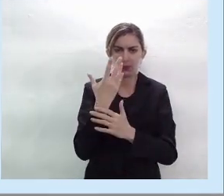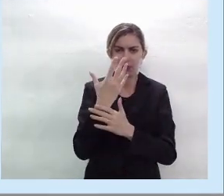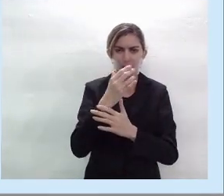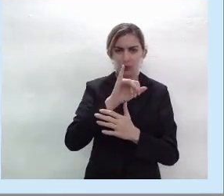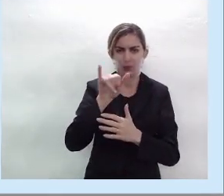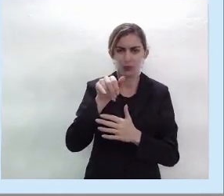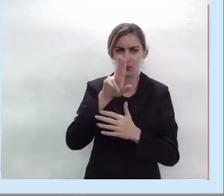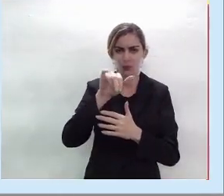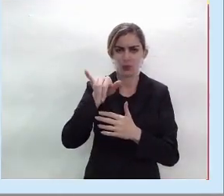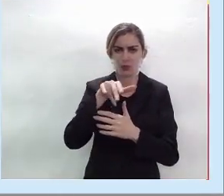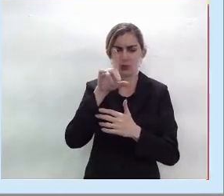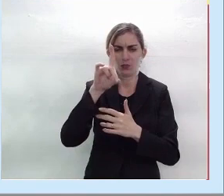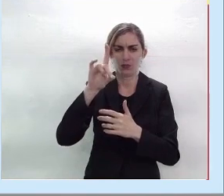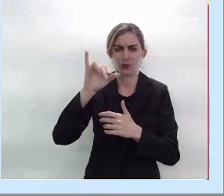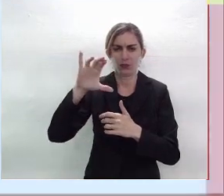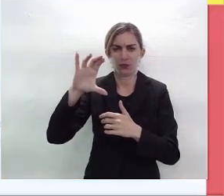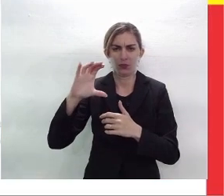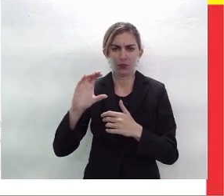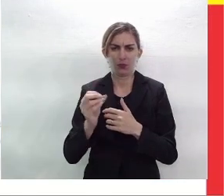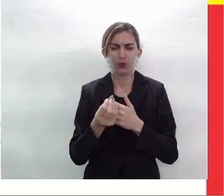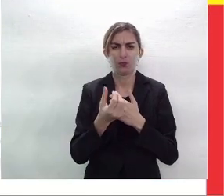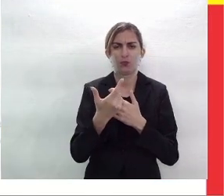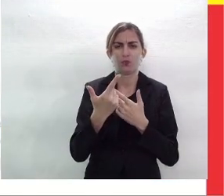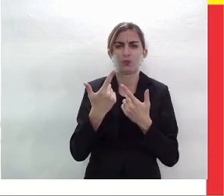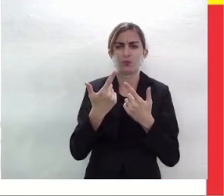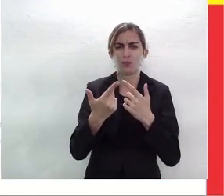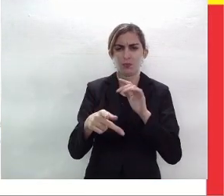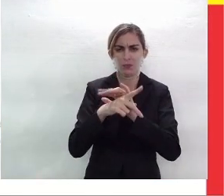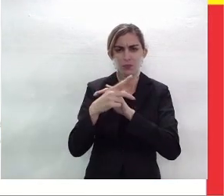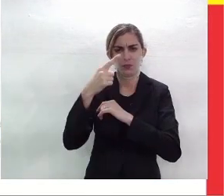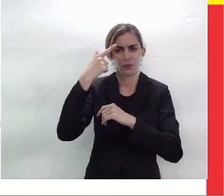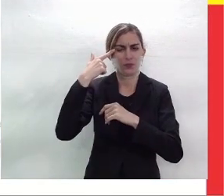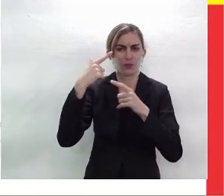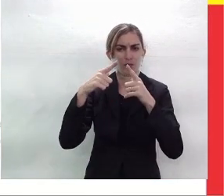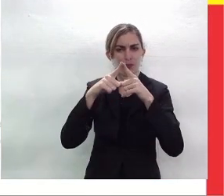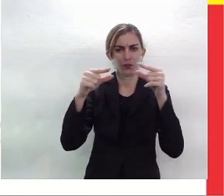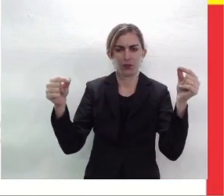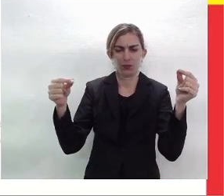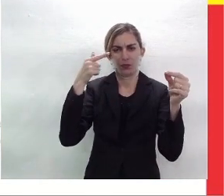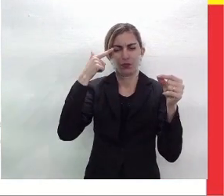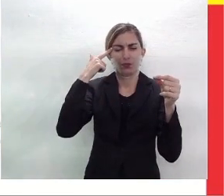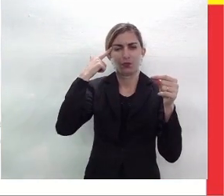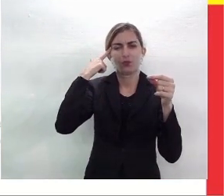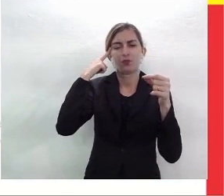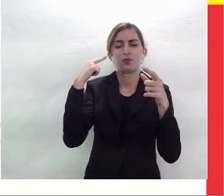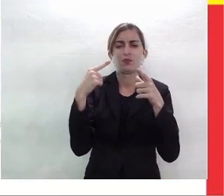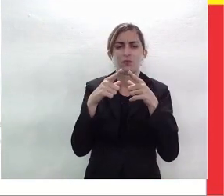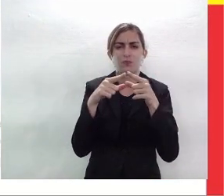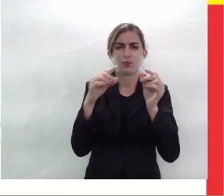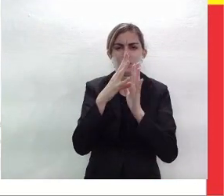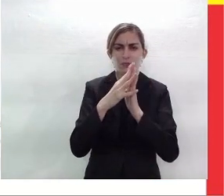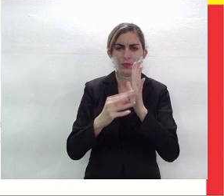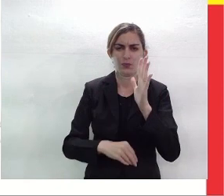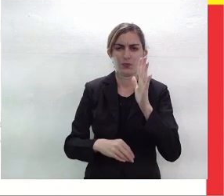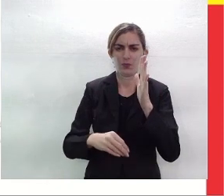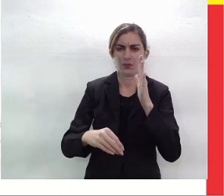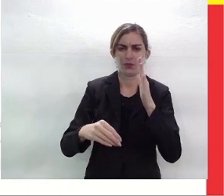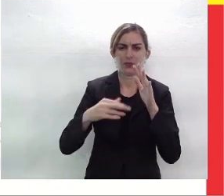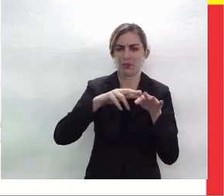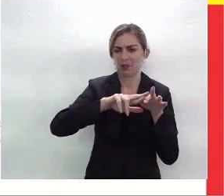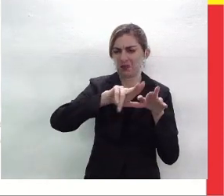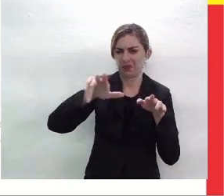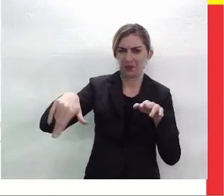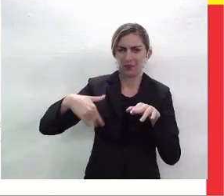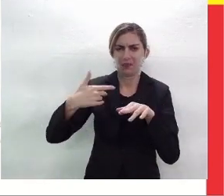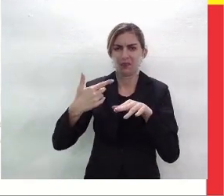que seria do jiu-jitsu, que é uma outra arte marcial oriunda do Japão, e aí é como se fosse um compilado de artes